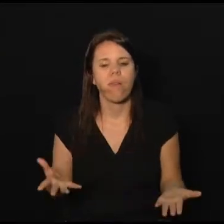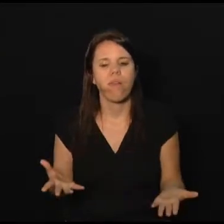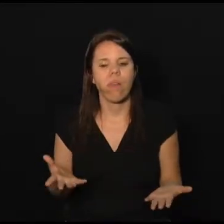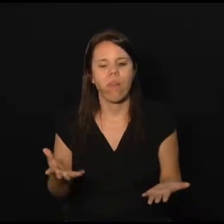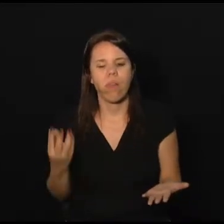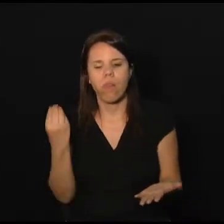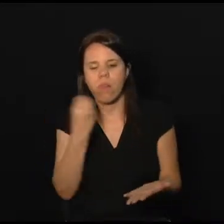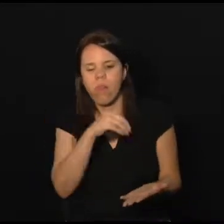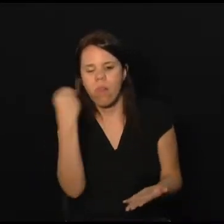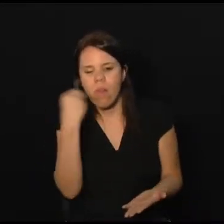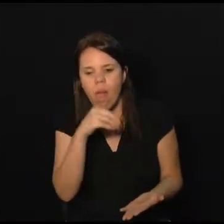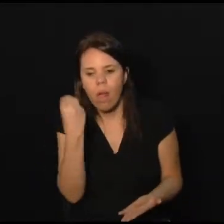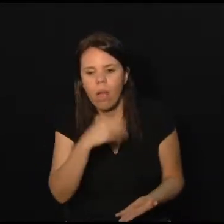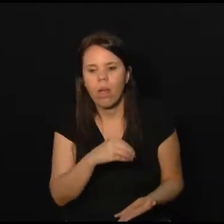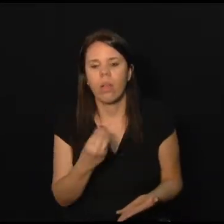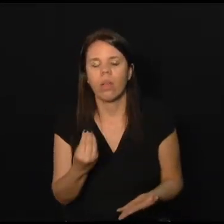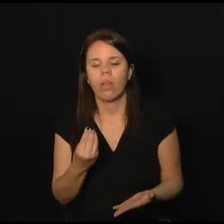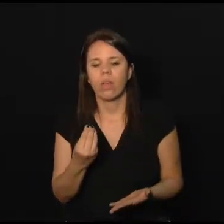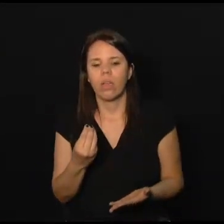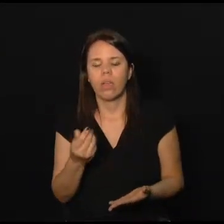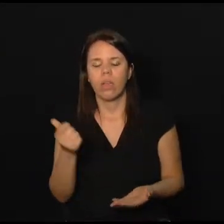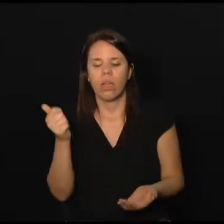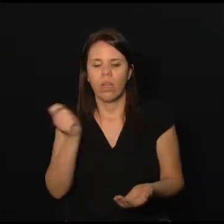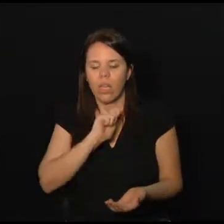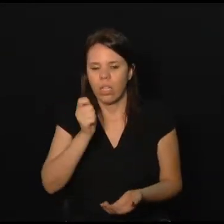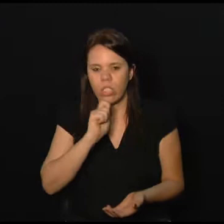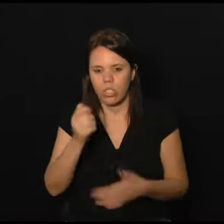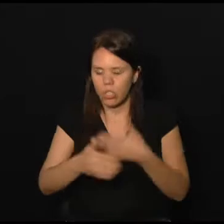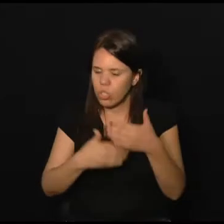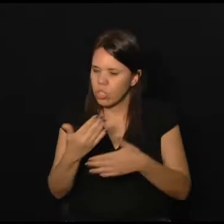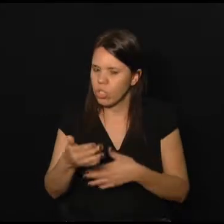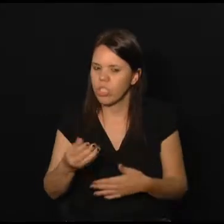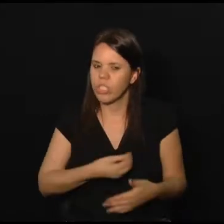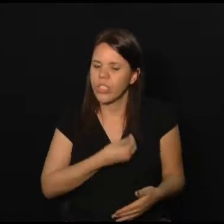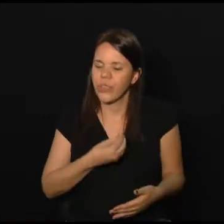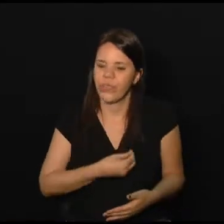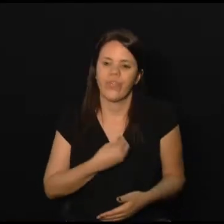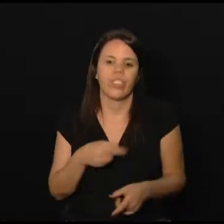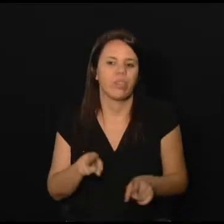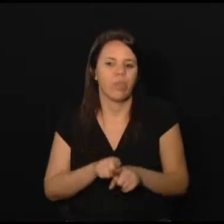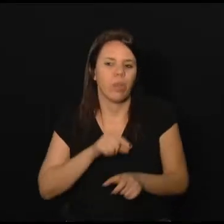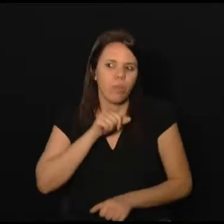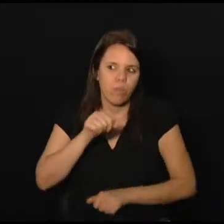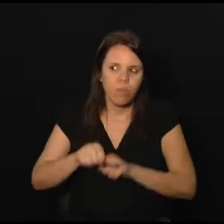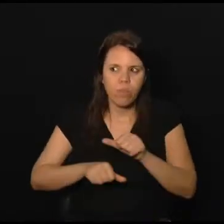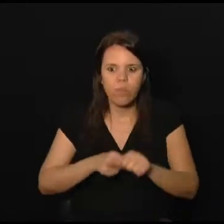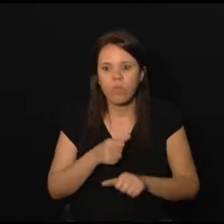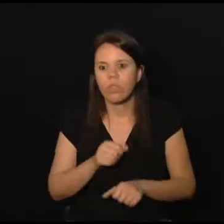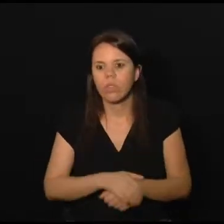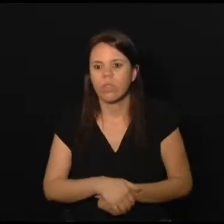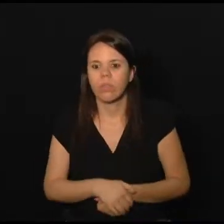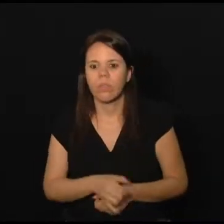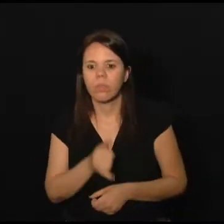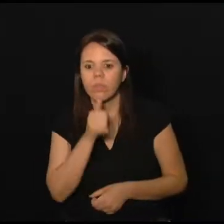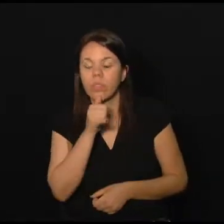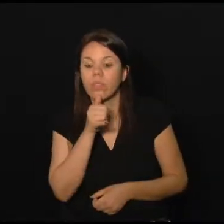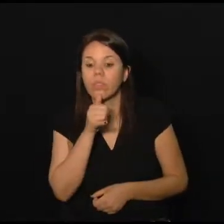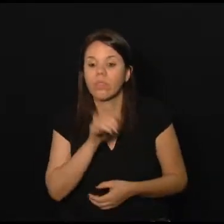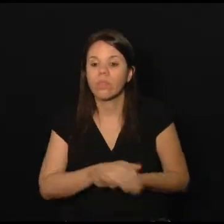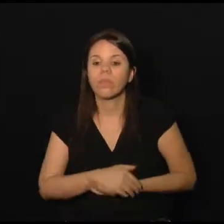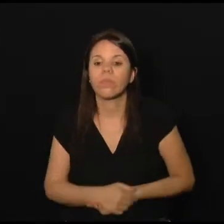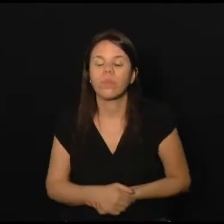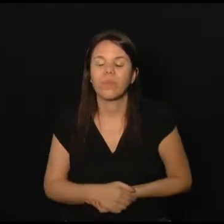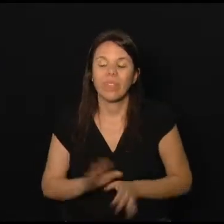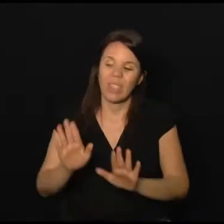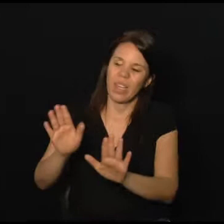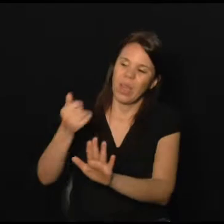começa a colocar a droga no seu dia a dia, né? Ele começa a ter alterações. Por exemplo, não, mãe,